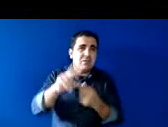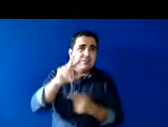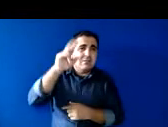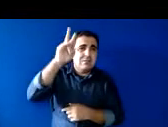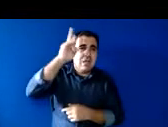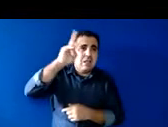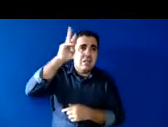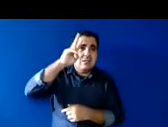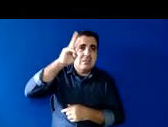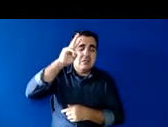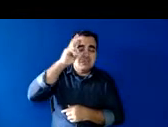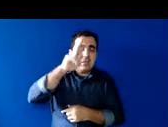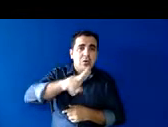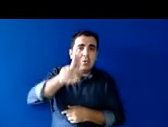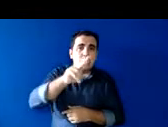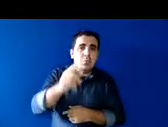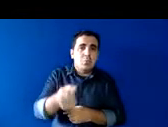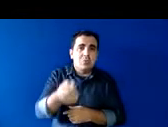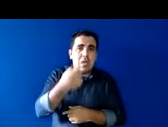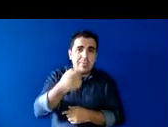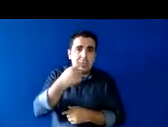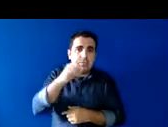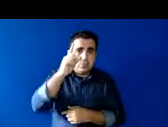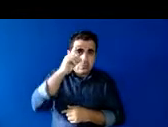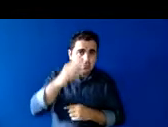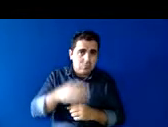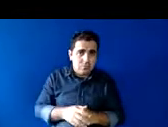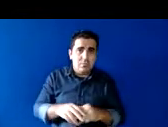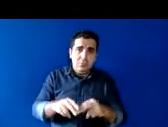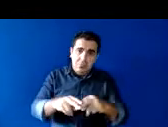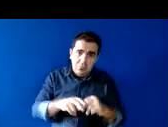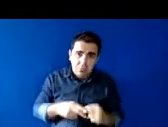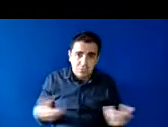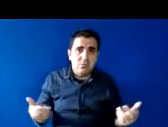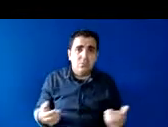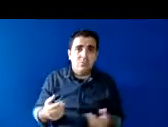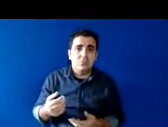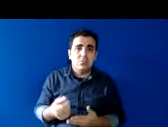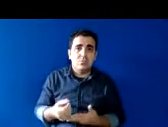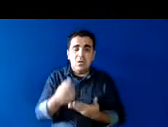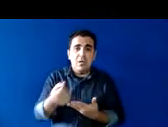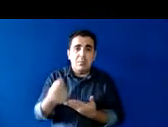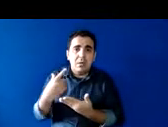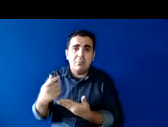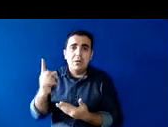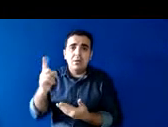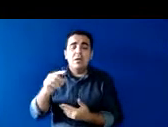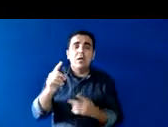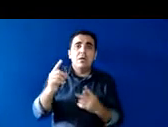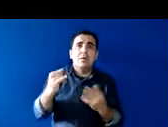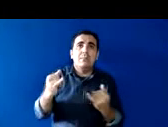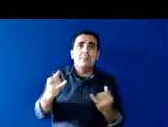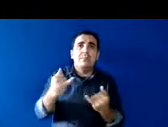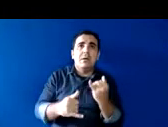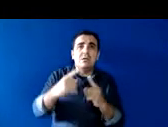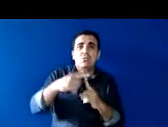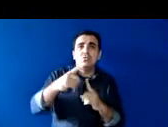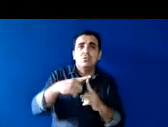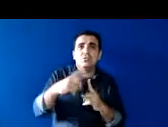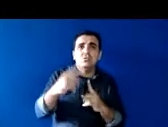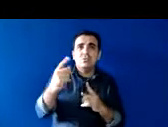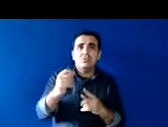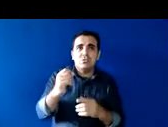do uso diário. Portanto, os métodos de longa duração e alta eficácia, eles são tidos como métodos que